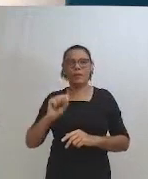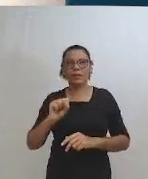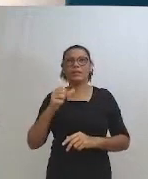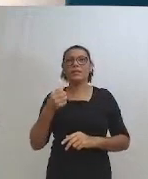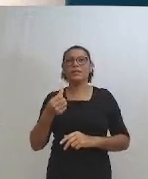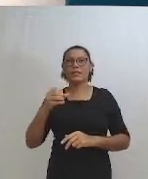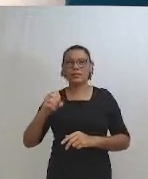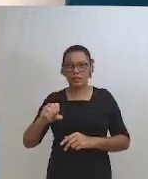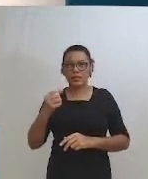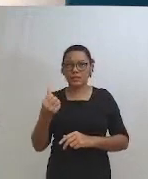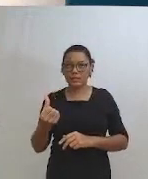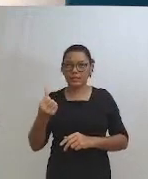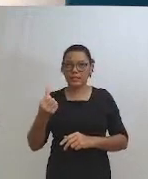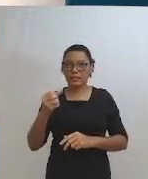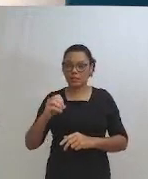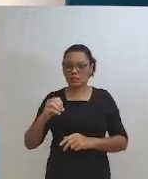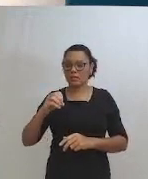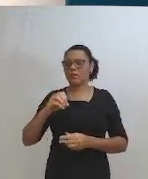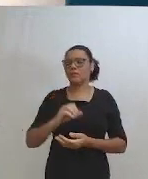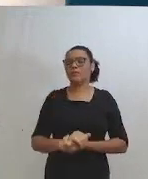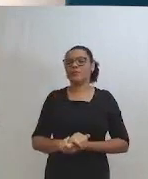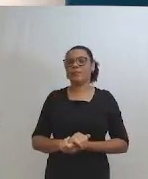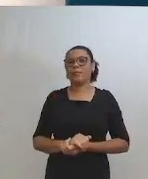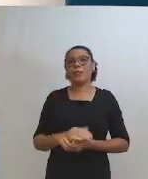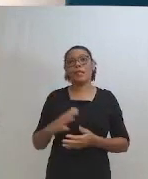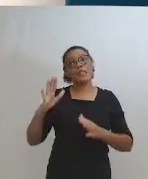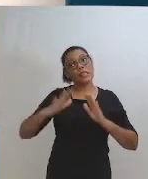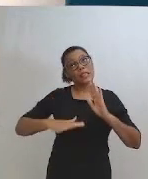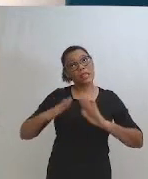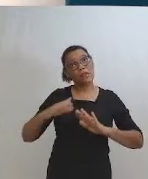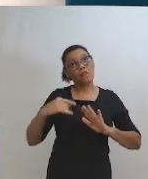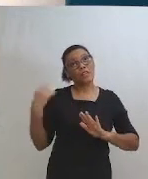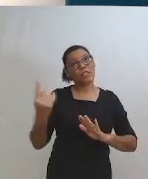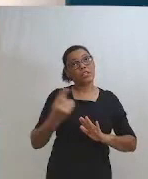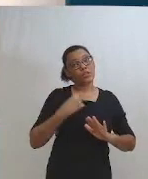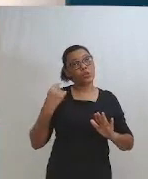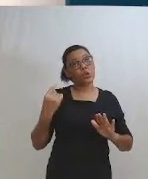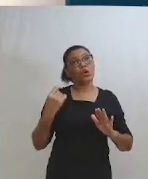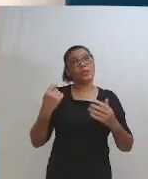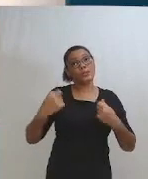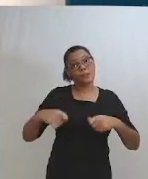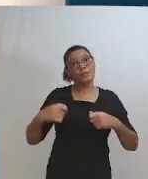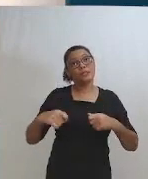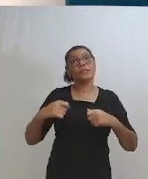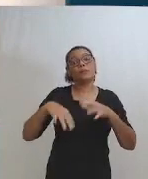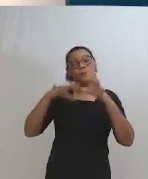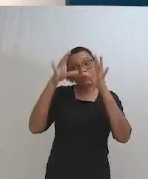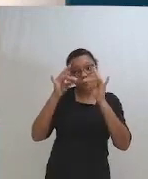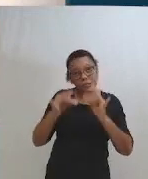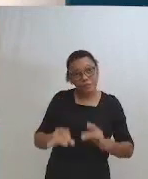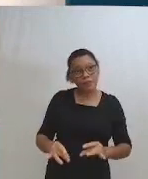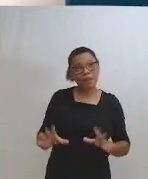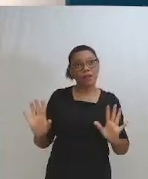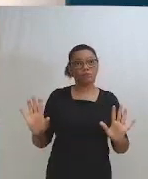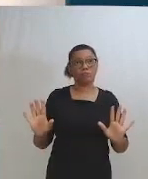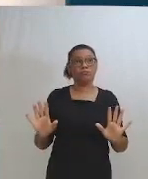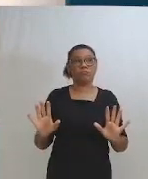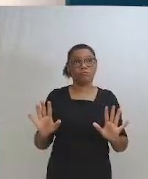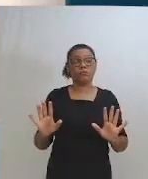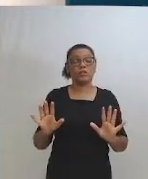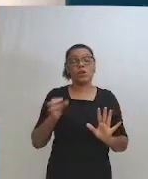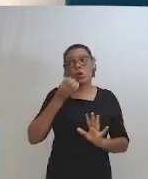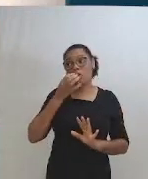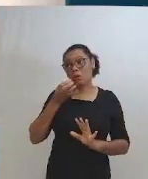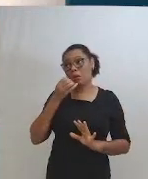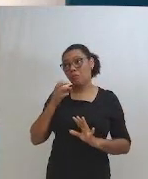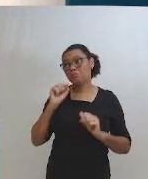60698. Ministro Sebastião, talvez nós possamos esclarecer, especificar. É só uma questão de esclarecimento mesmo. Eu só